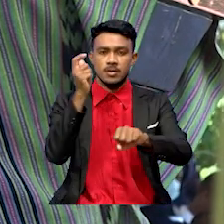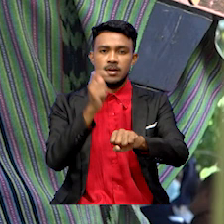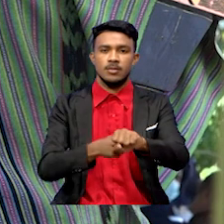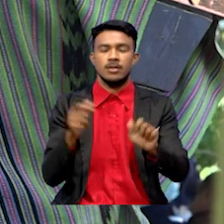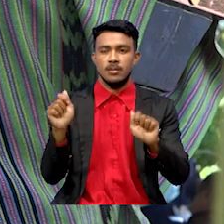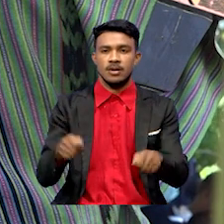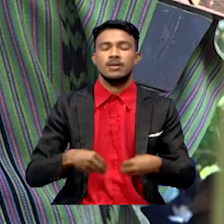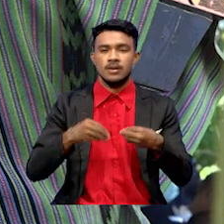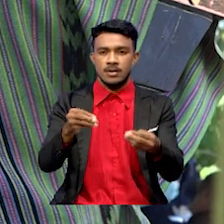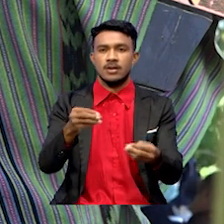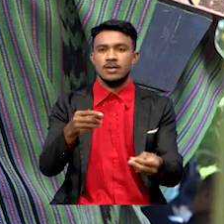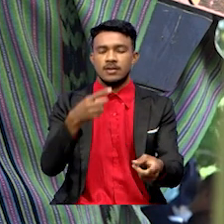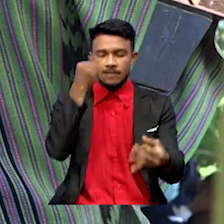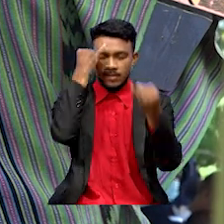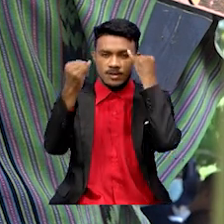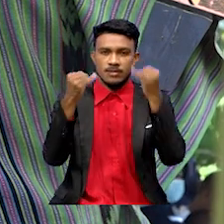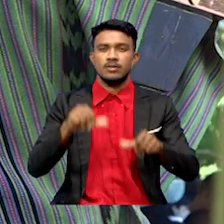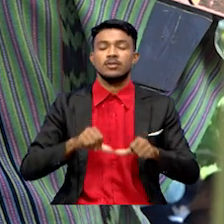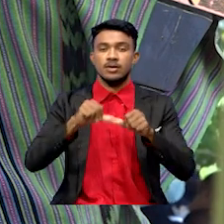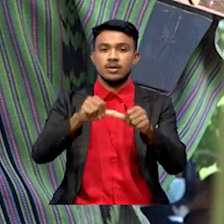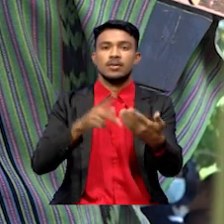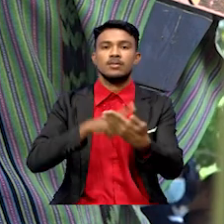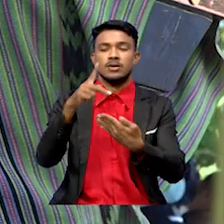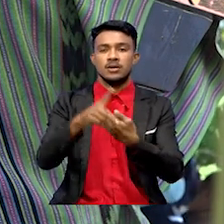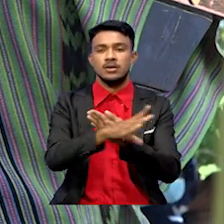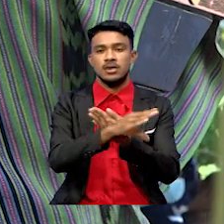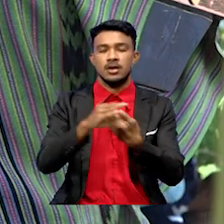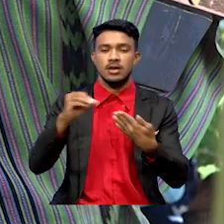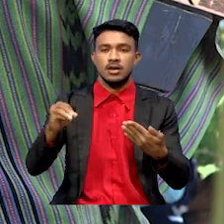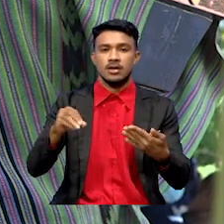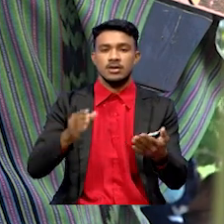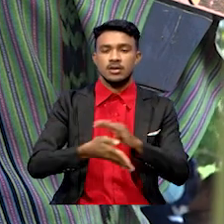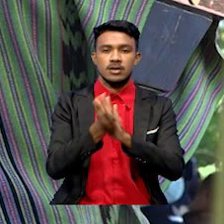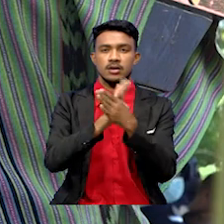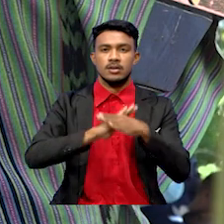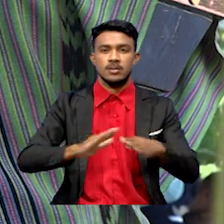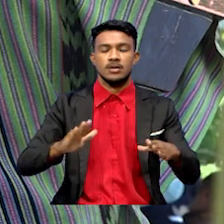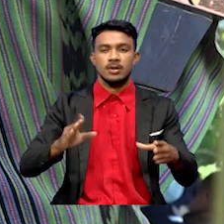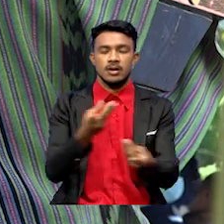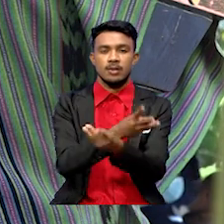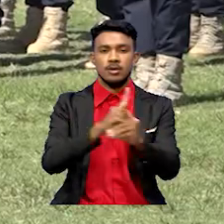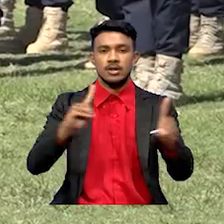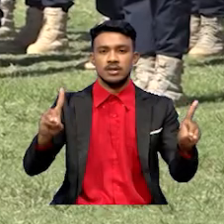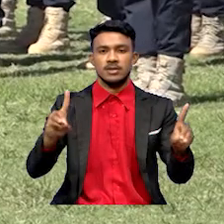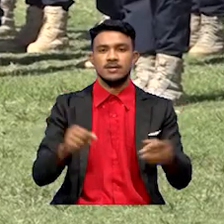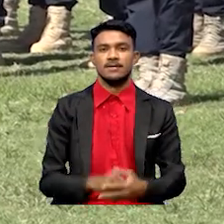a pegar partir assim continua o processo de consolidação da nossa democracia